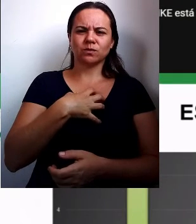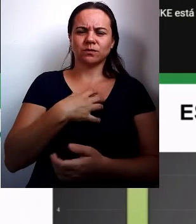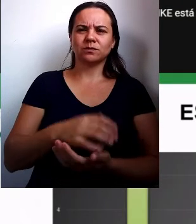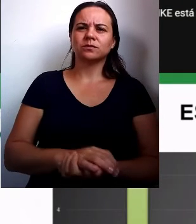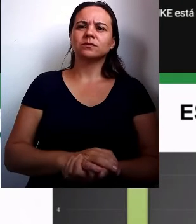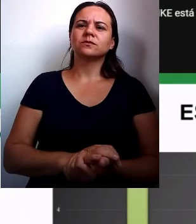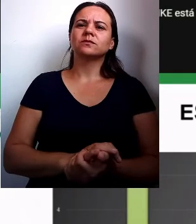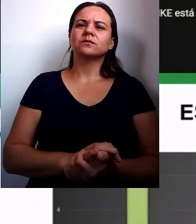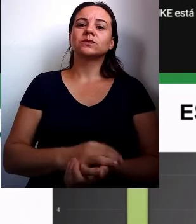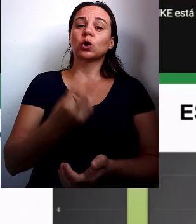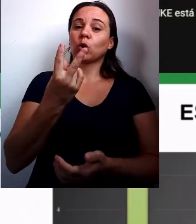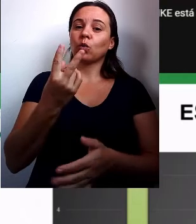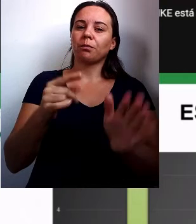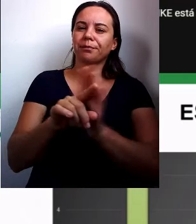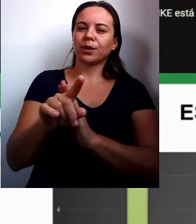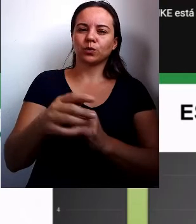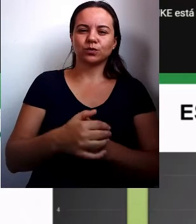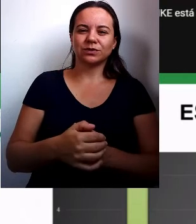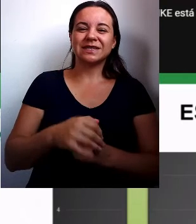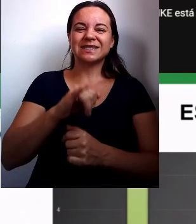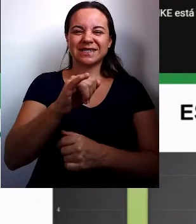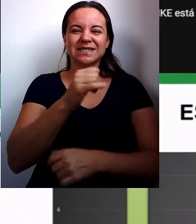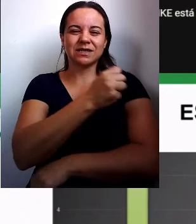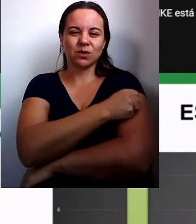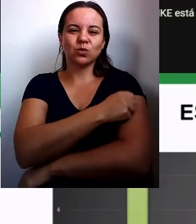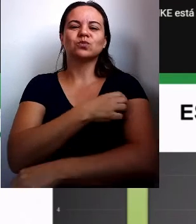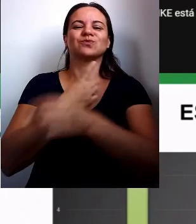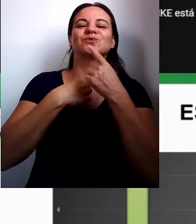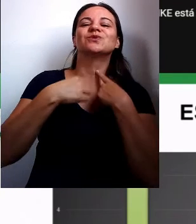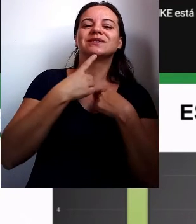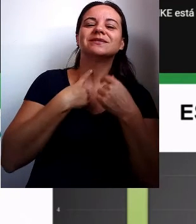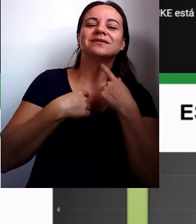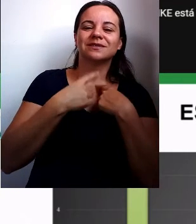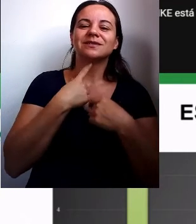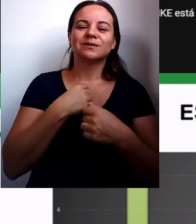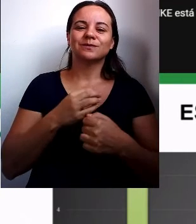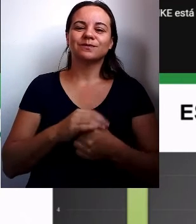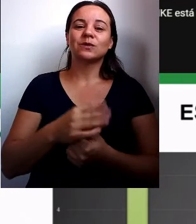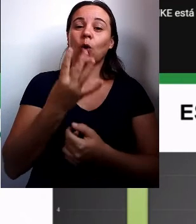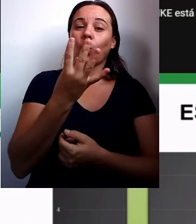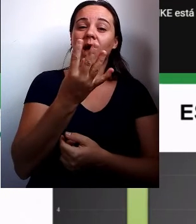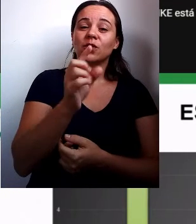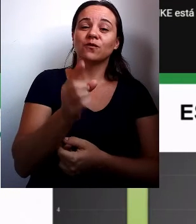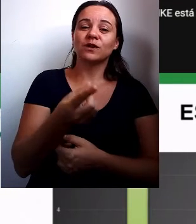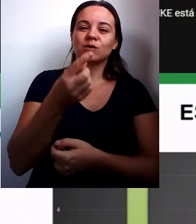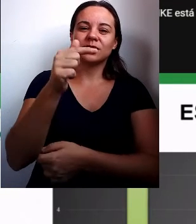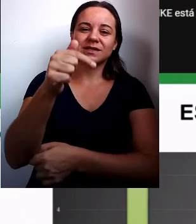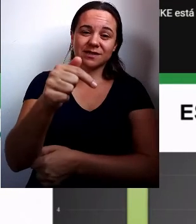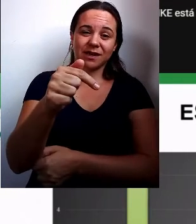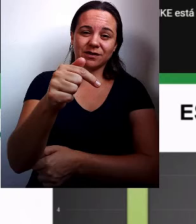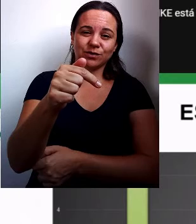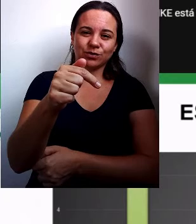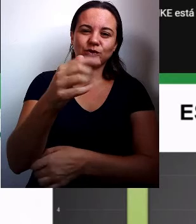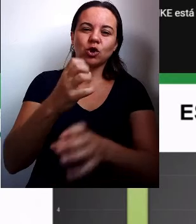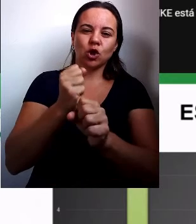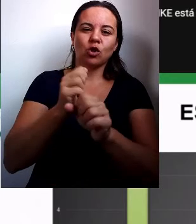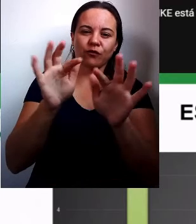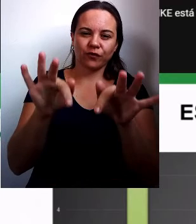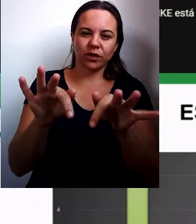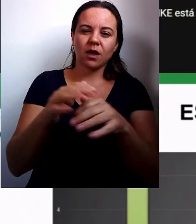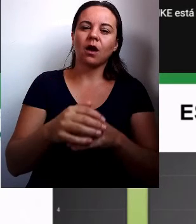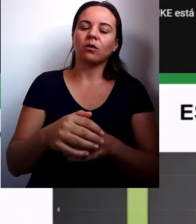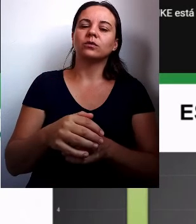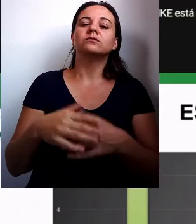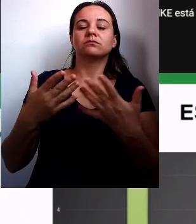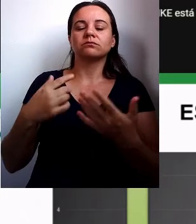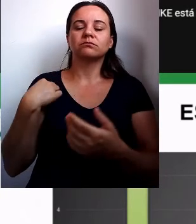Insatisfação, né? São 2 questões, né? E a nossa média ficou também em 4,7, né? Então, a